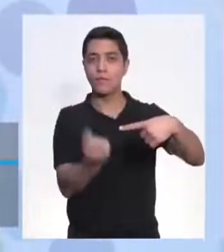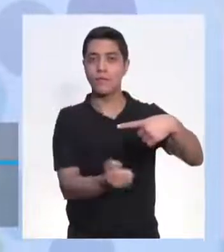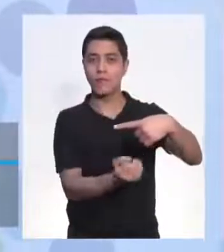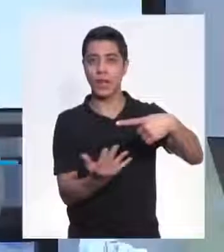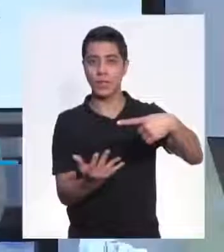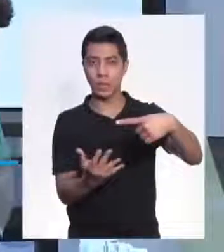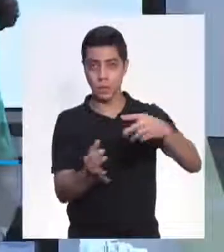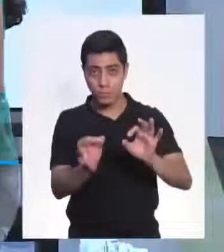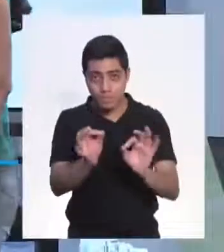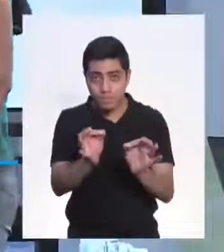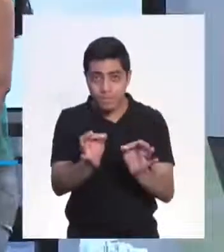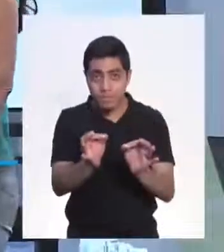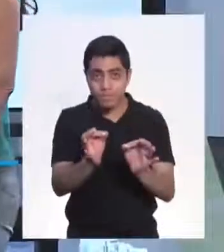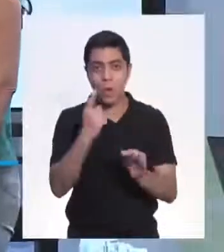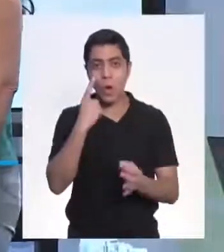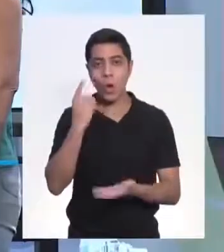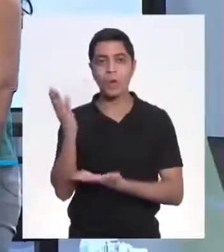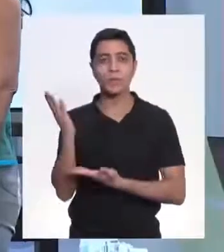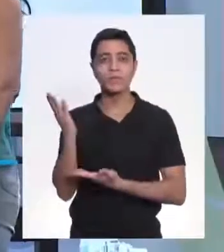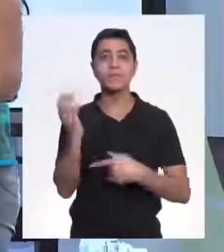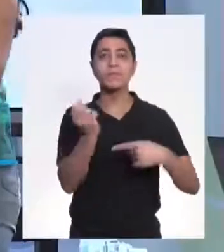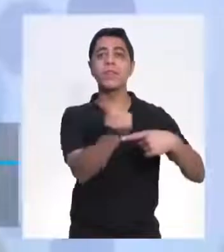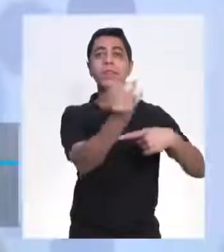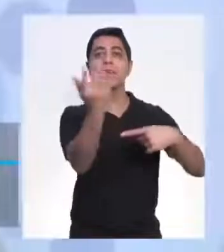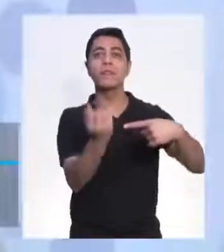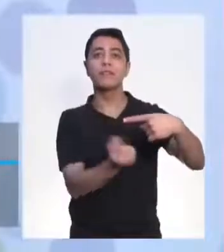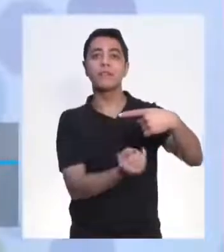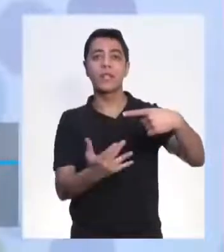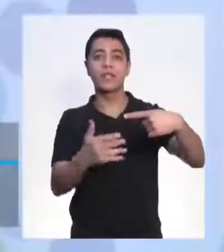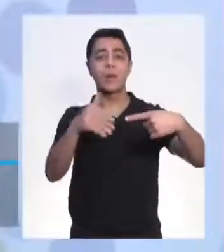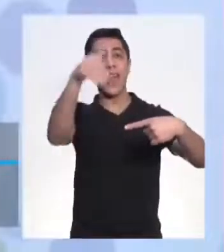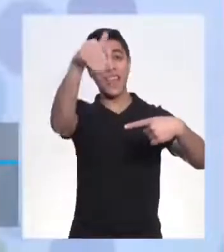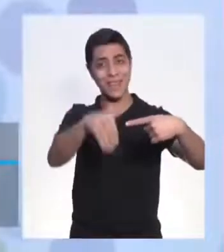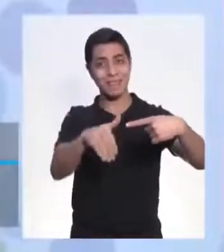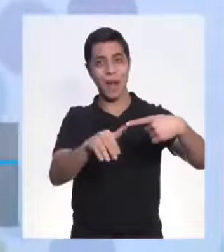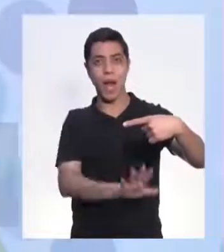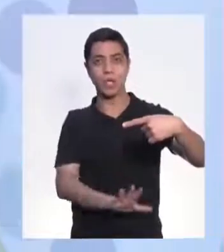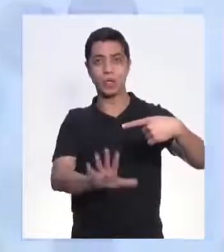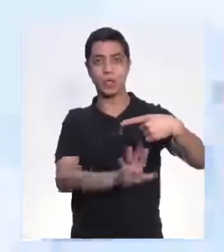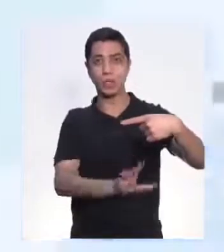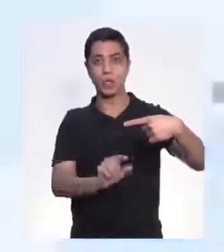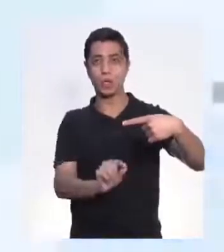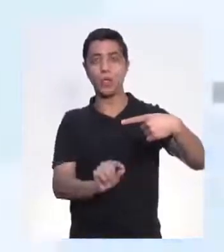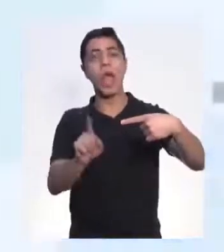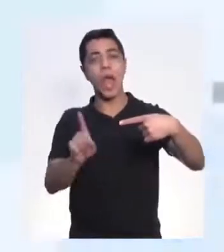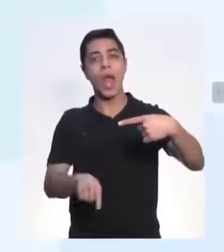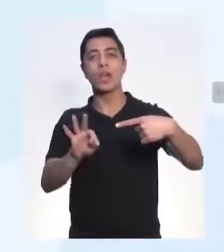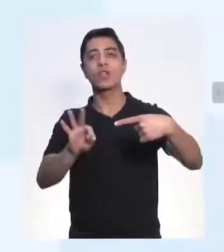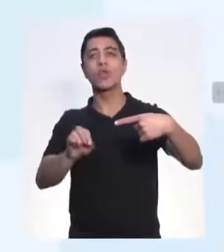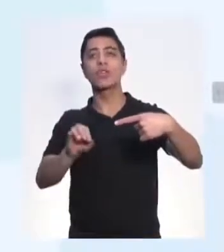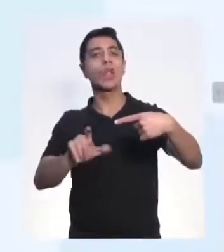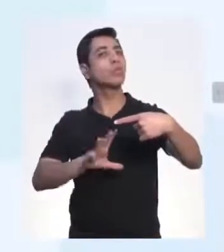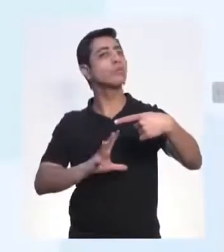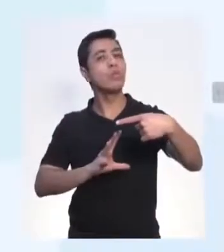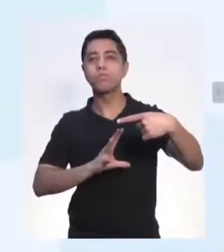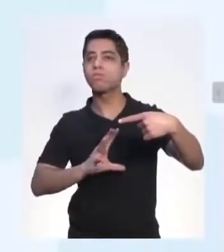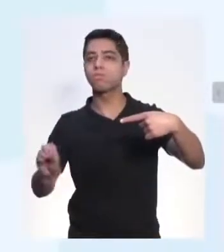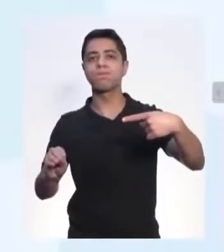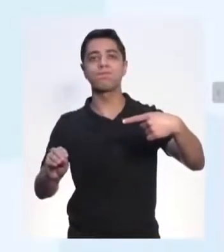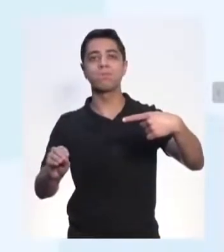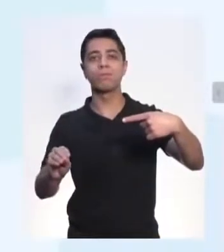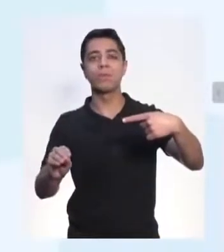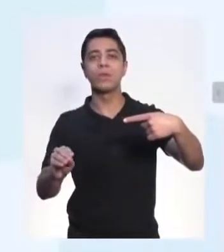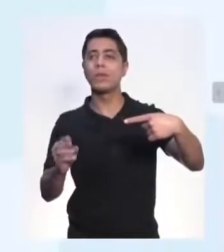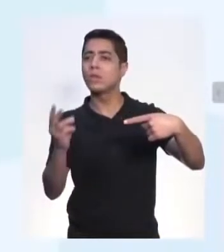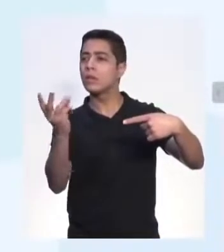vamos lá. Na parte de baixo da fração, o total de quadradinhos que o inteiro foi dividido. 3, 6,